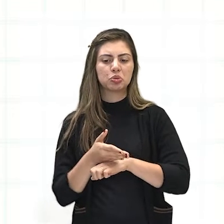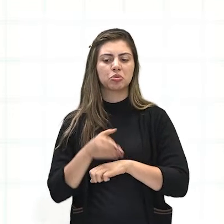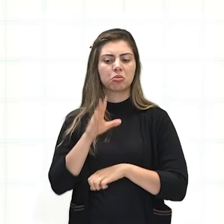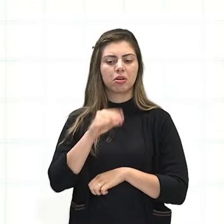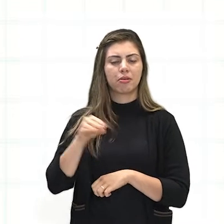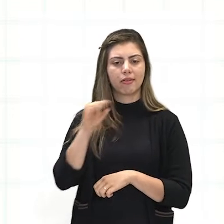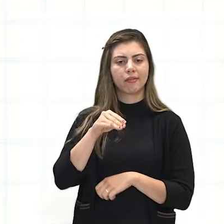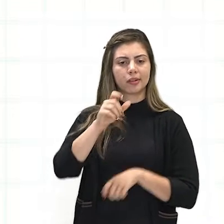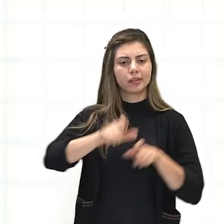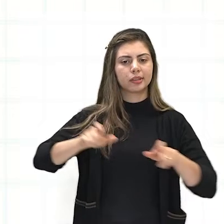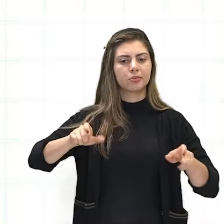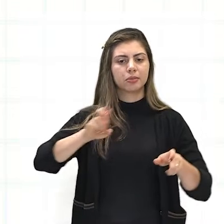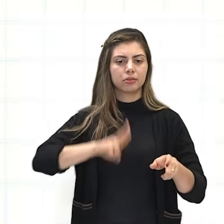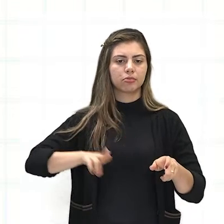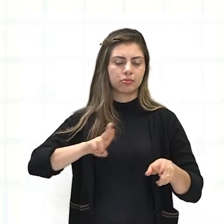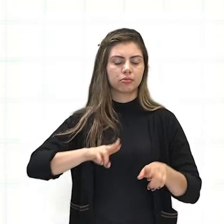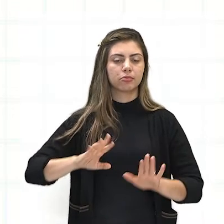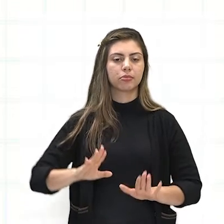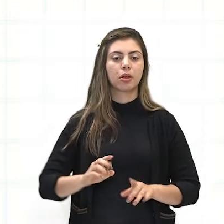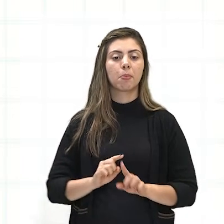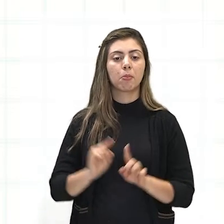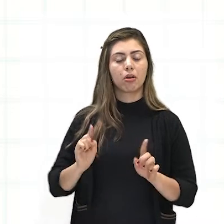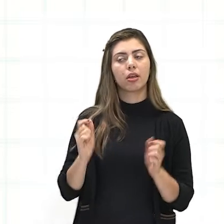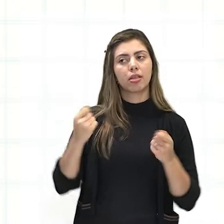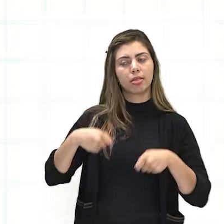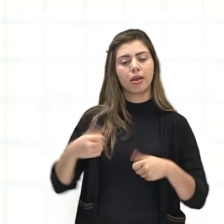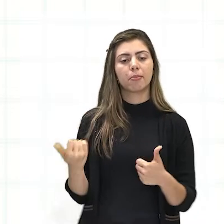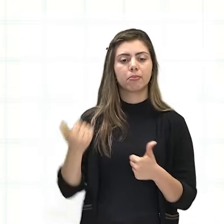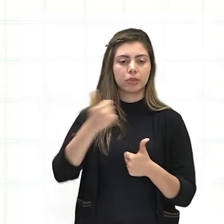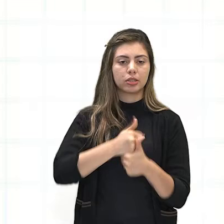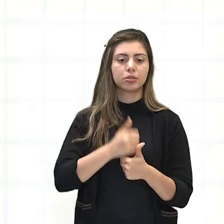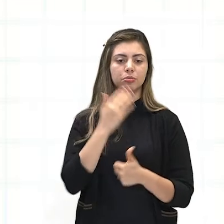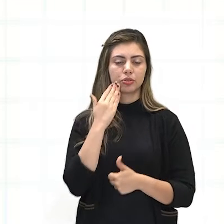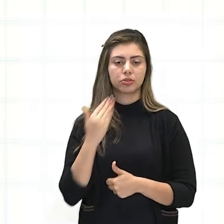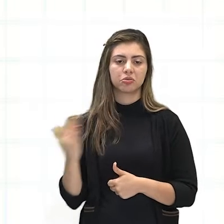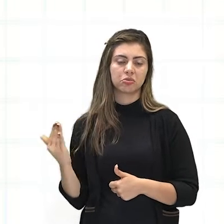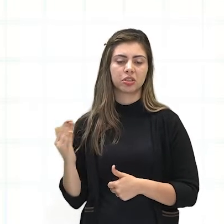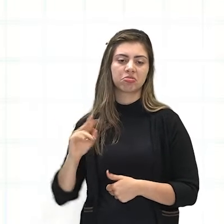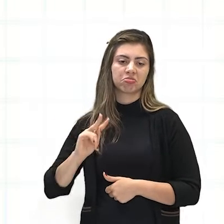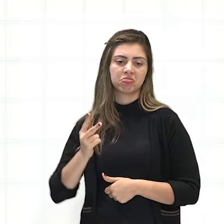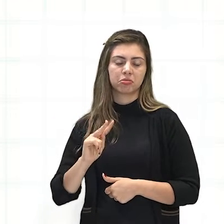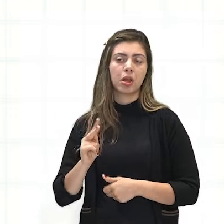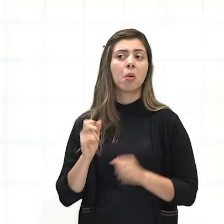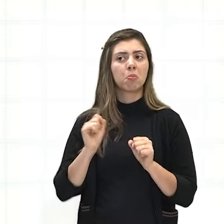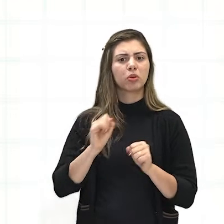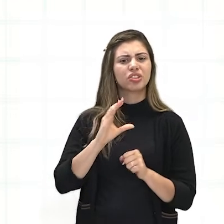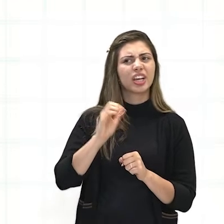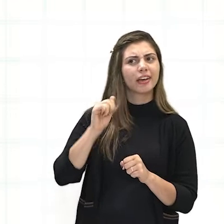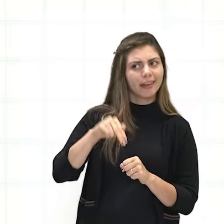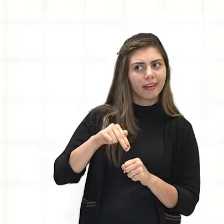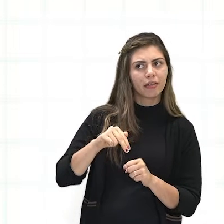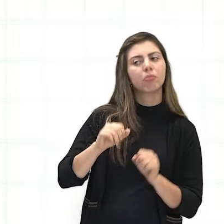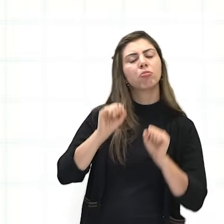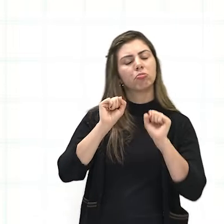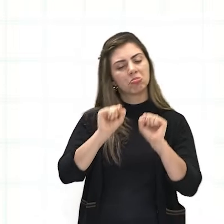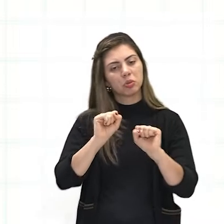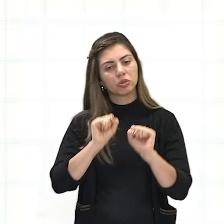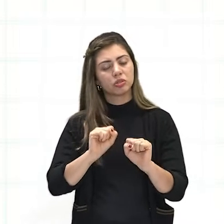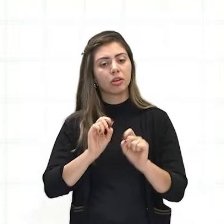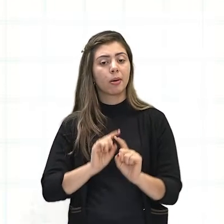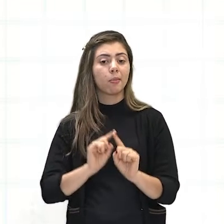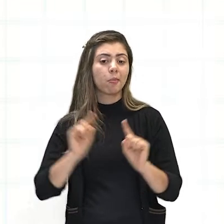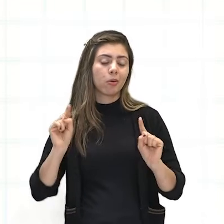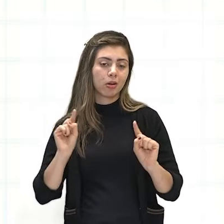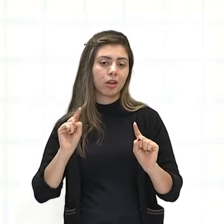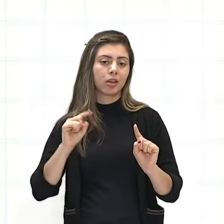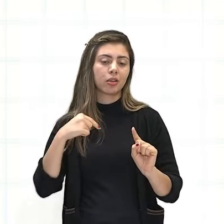fala, tá? Mas eu posso substituí-lo por could. Nesse caso, poderia ser o can no lugar do could? Poderia. Mas, nesse caso aqui,